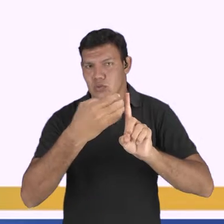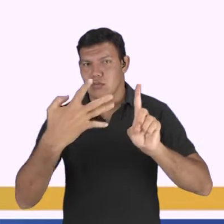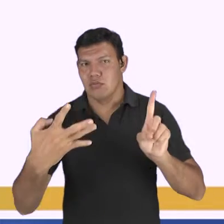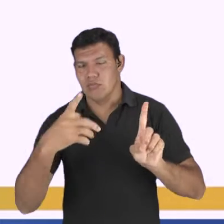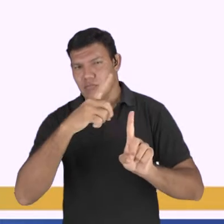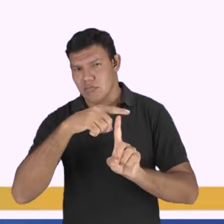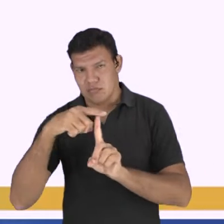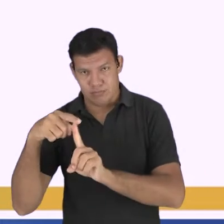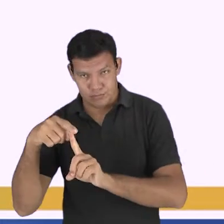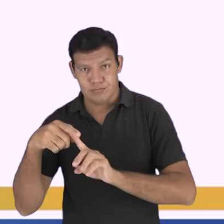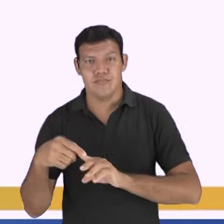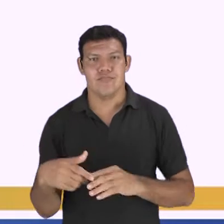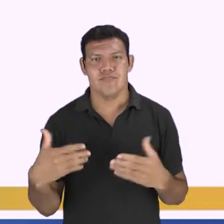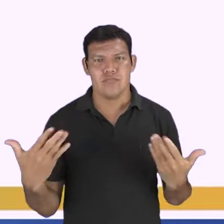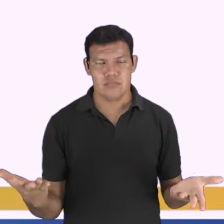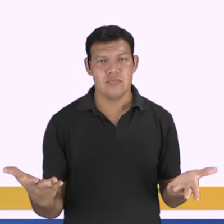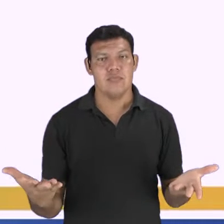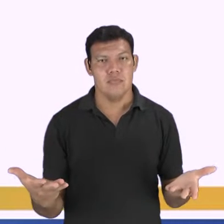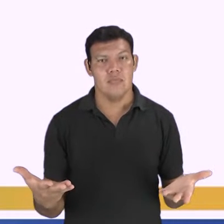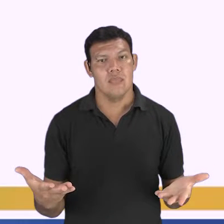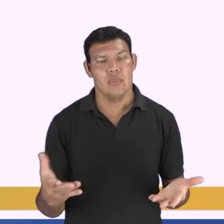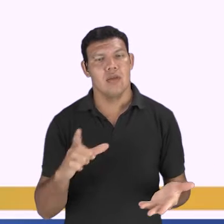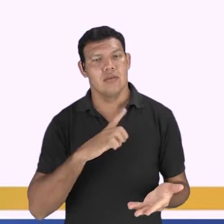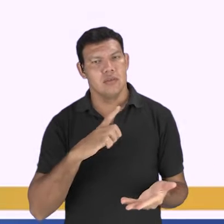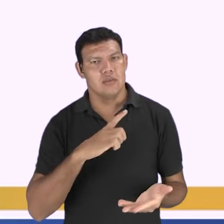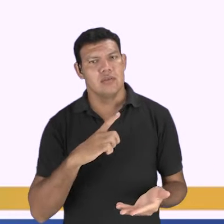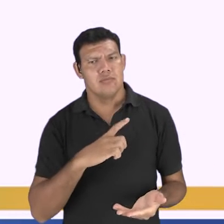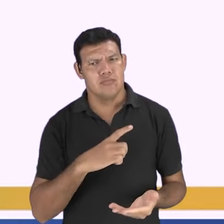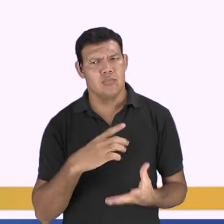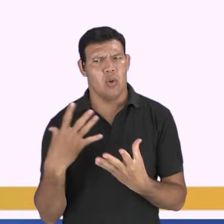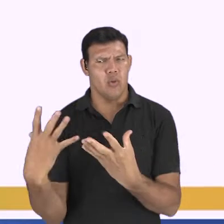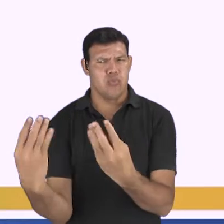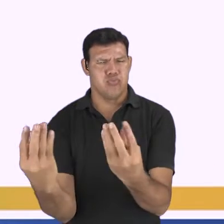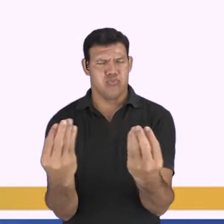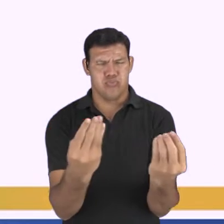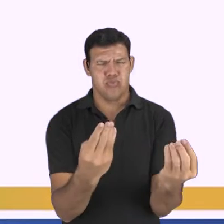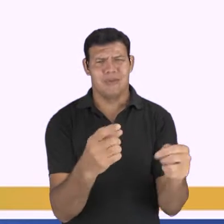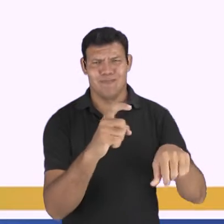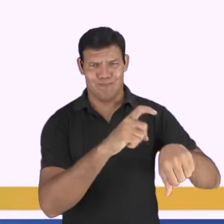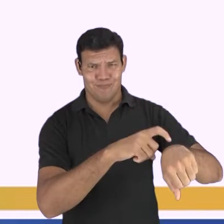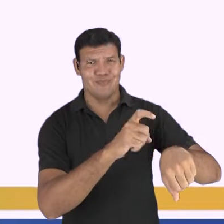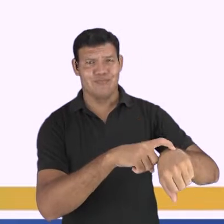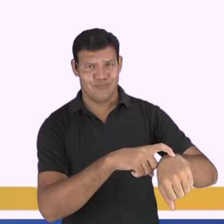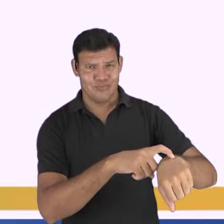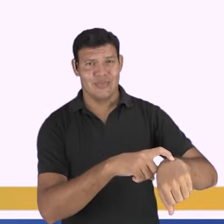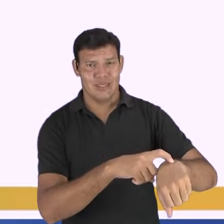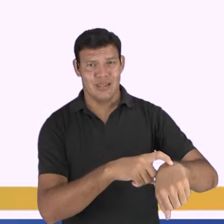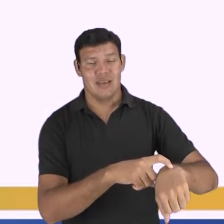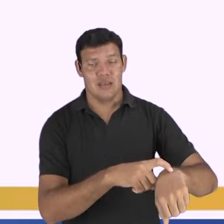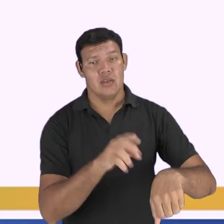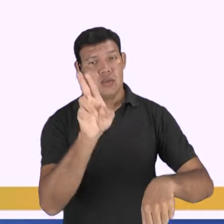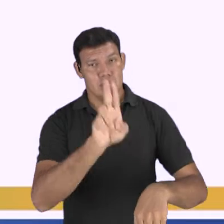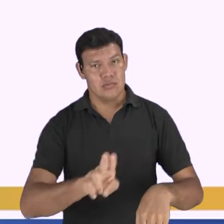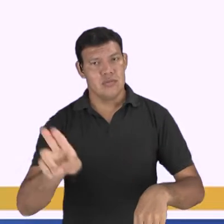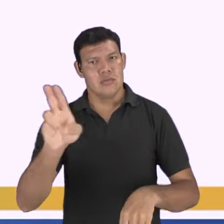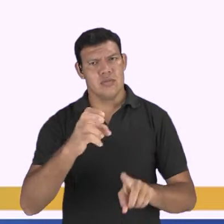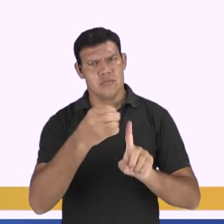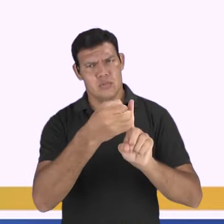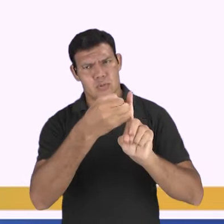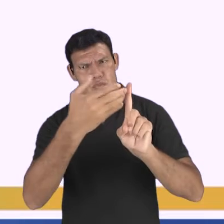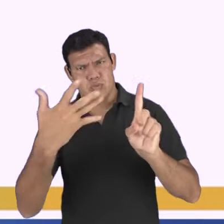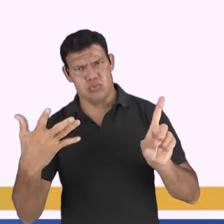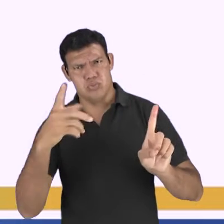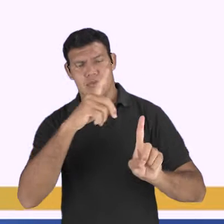ele está dizendo? Né? Que nós temos ali vários momentos para nós utilizarmos os operadores. Existem